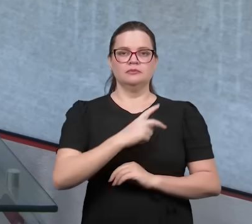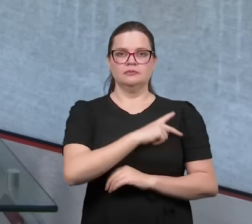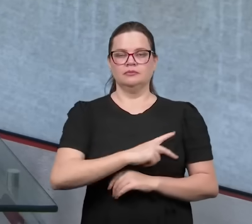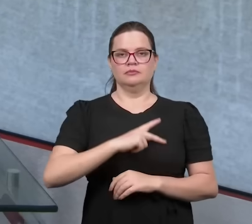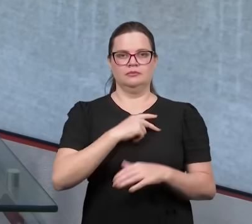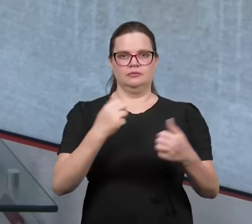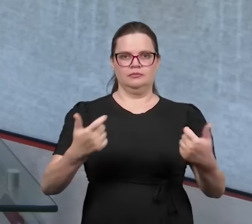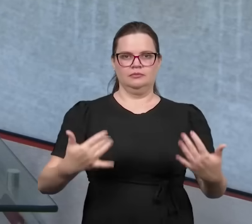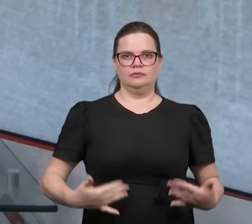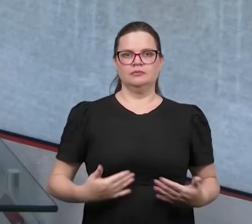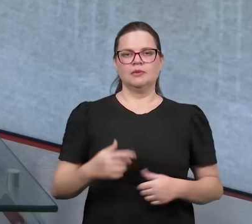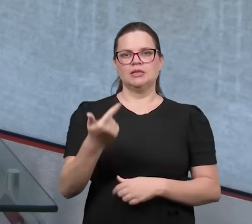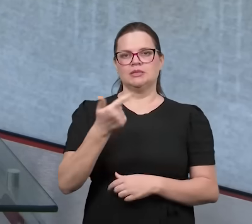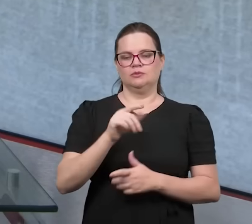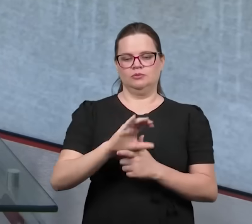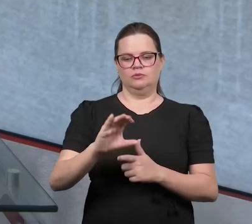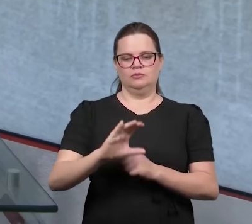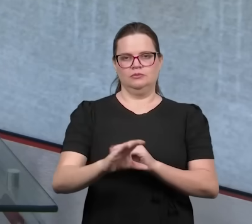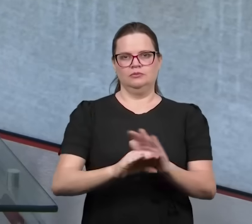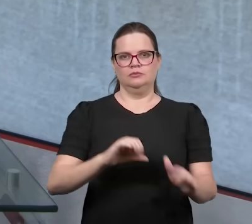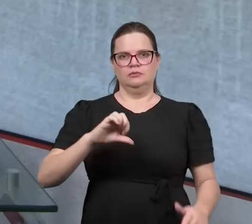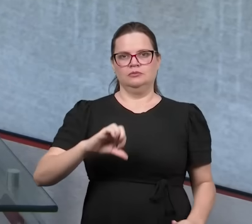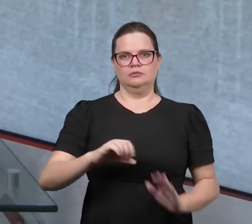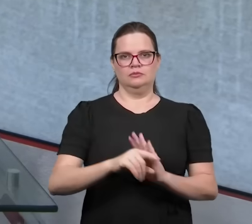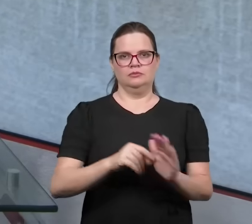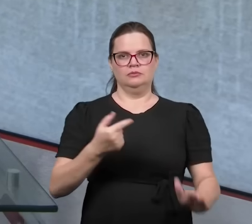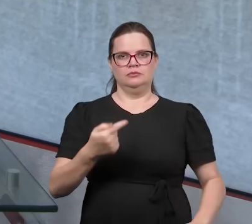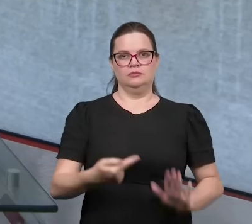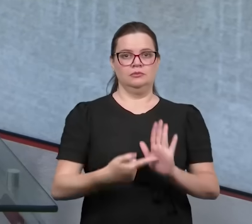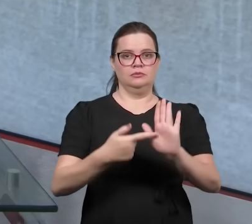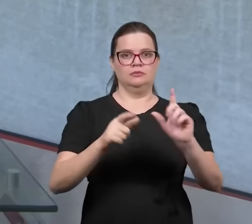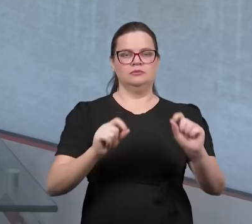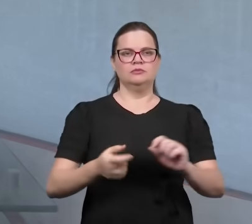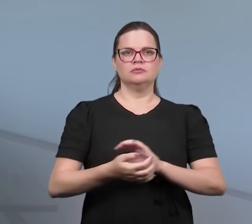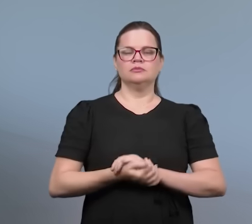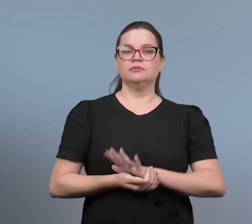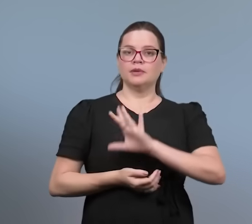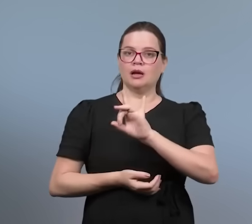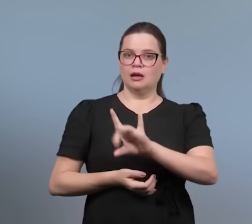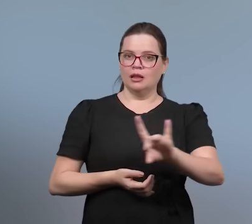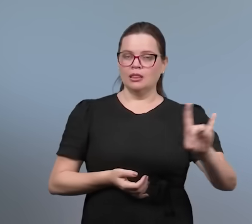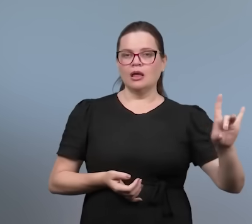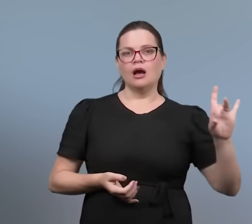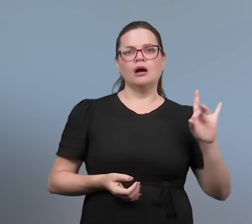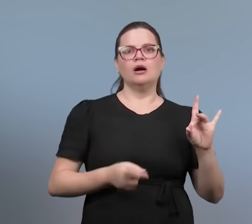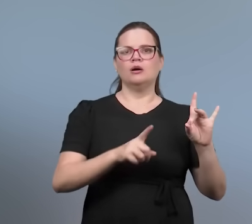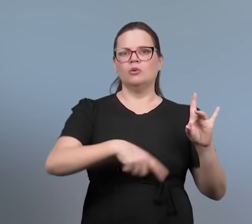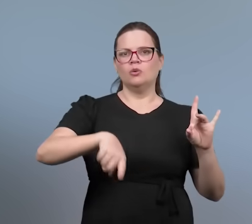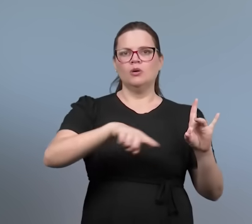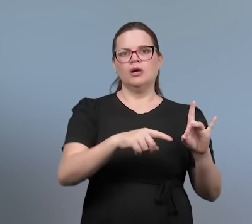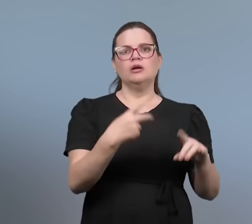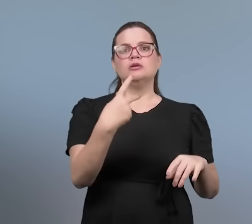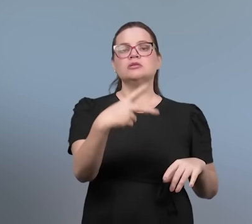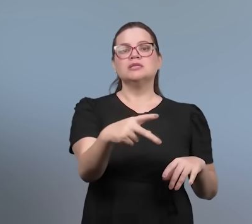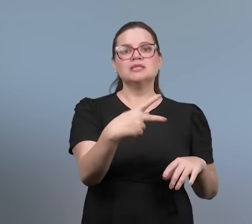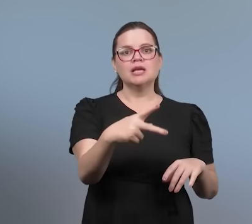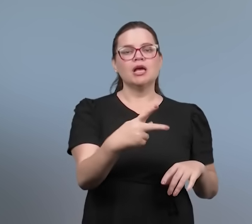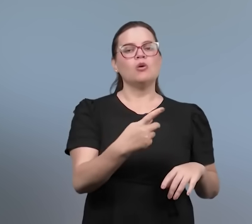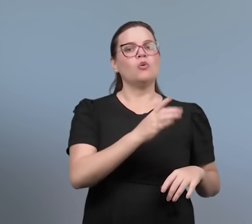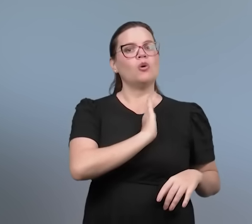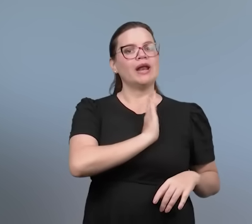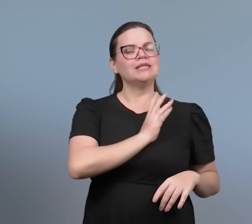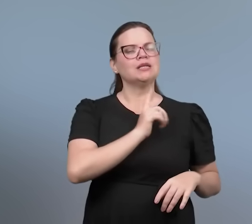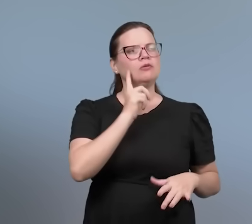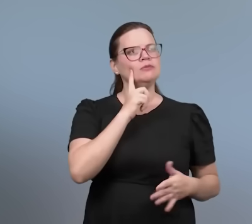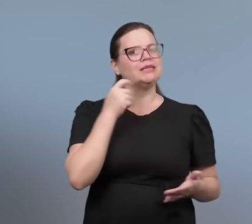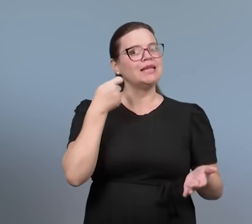vai falar exatamente em 2 Coríntios 9, verso 7, ele vai dizer o seguinte: cada um contribua segundo propôs